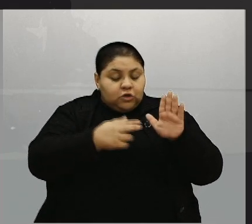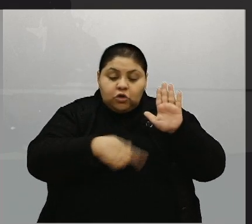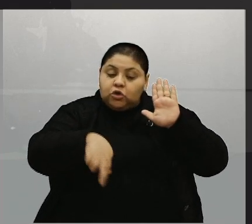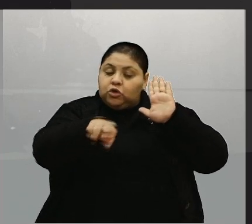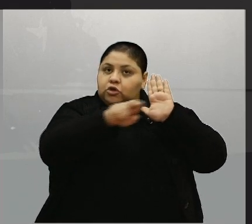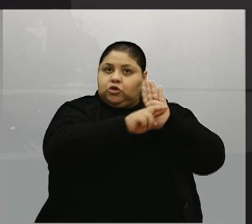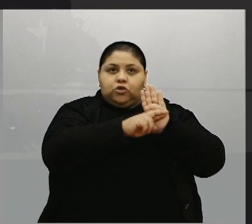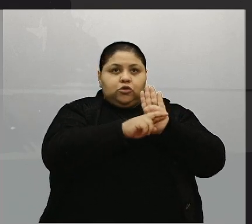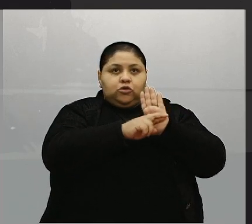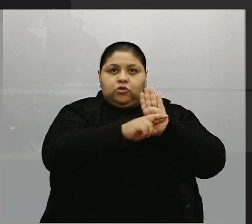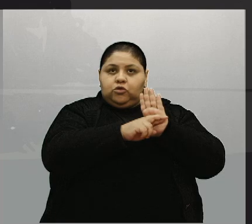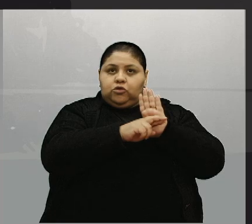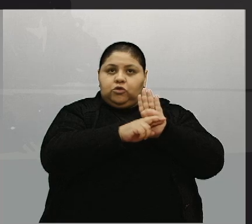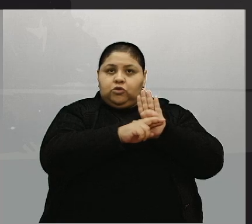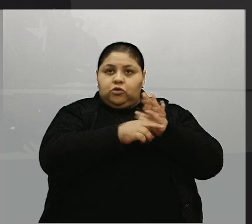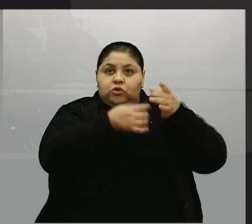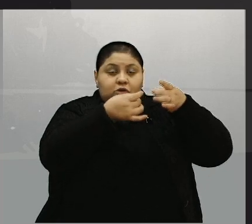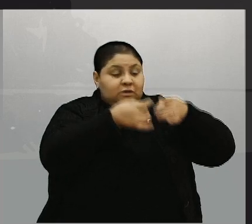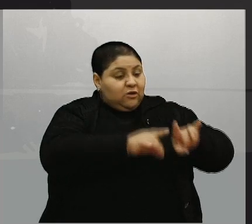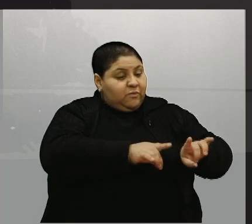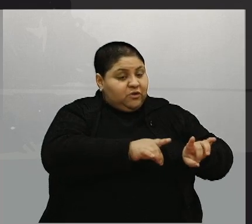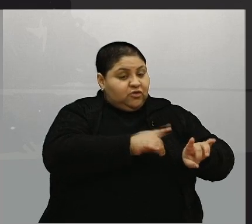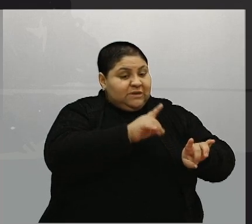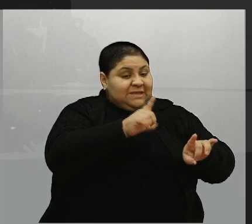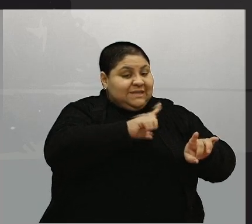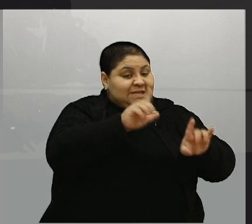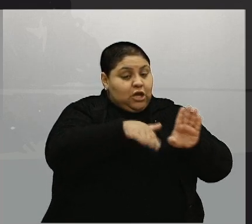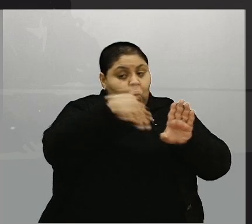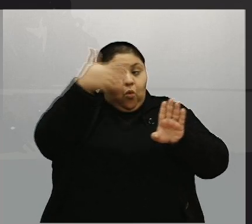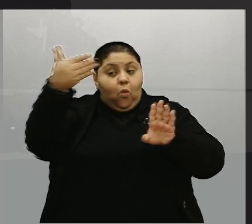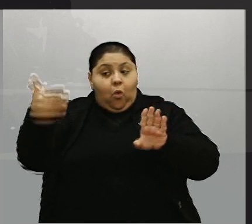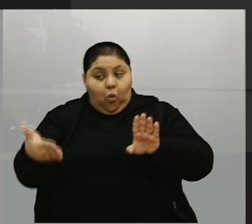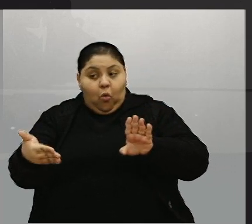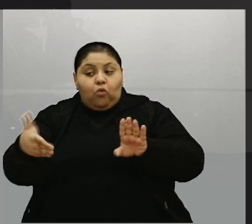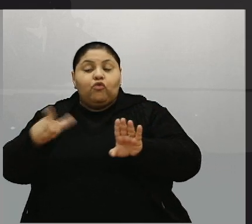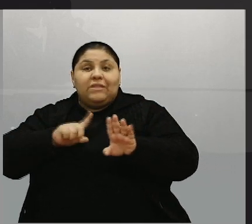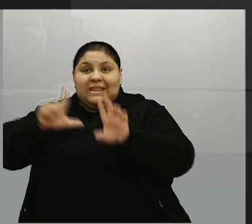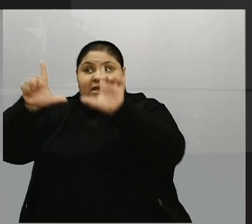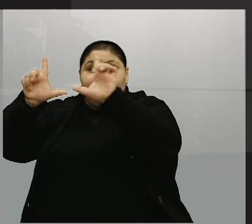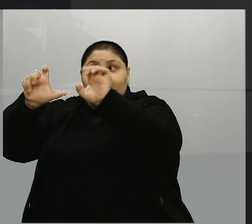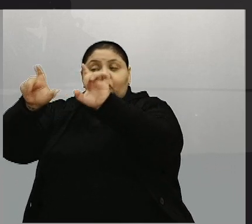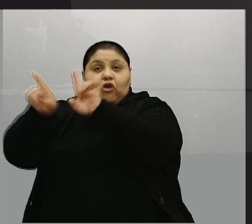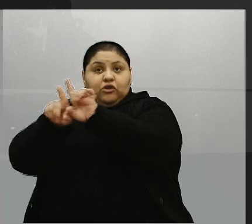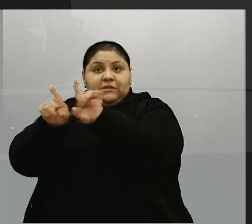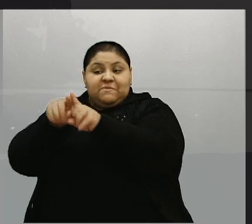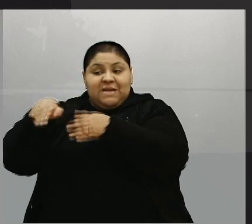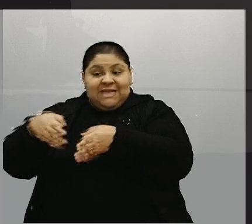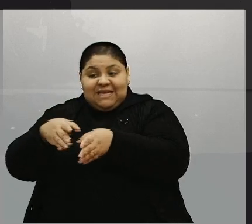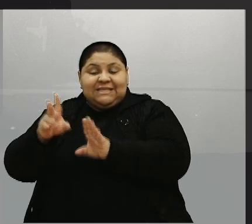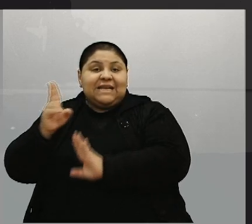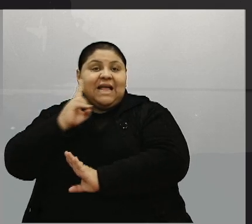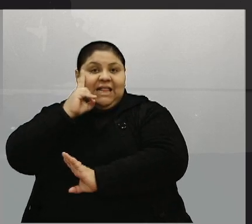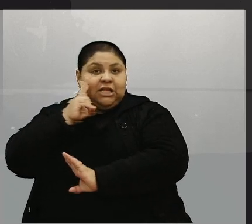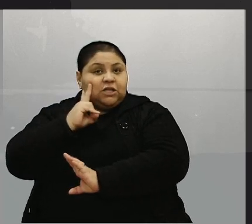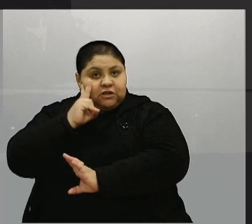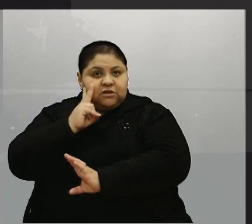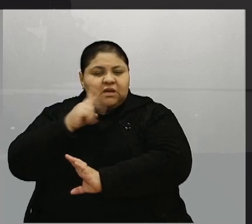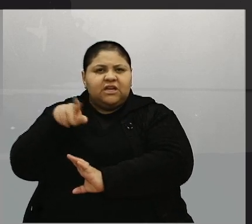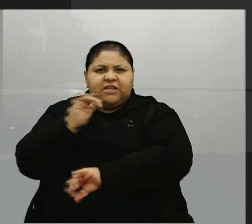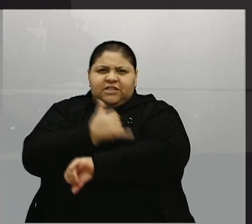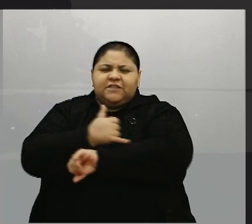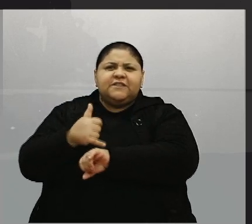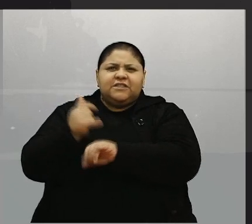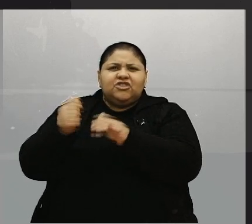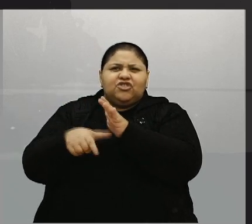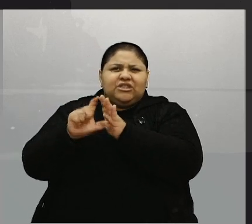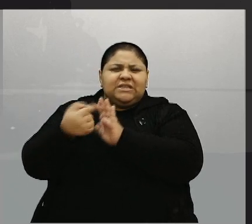Não atingiu um lado, ainda tem um outro lado ainda, ali tem fotos, ali é lá na Estrada do Vinho. A gente tinha passado ali dias